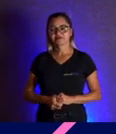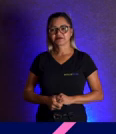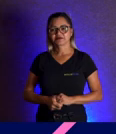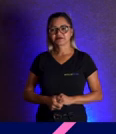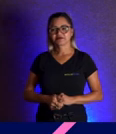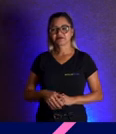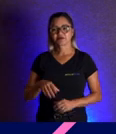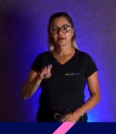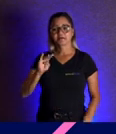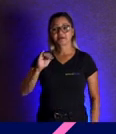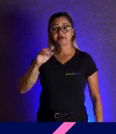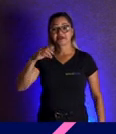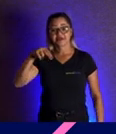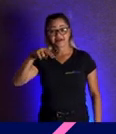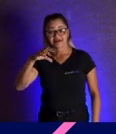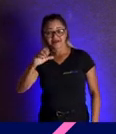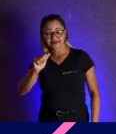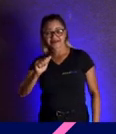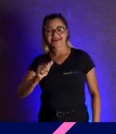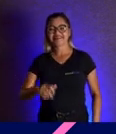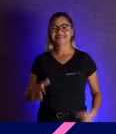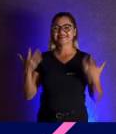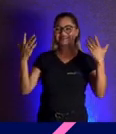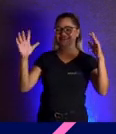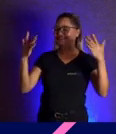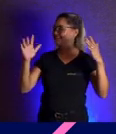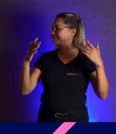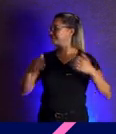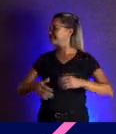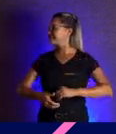Adriano Belisário,